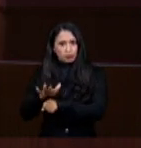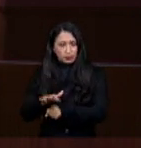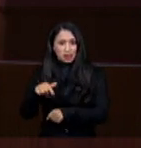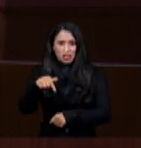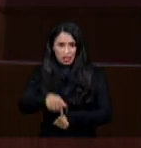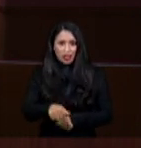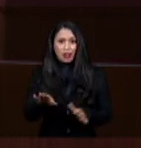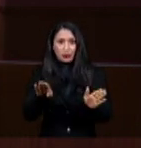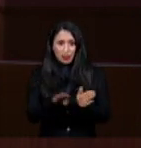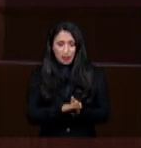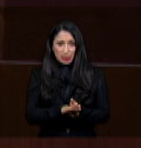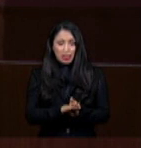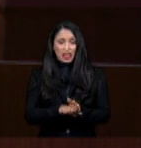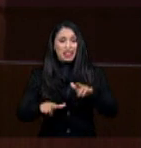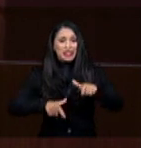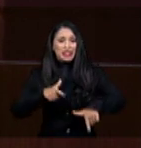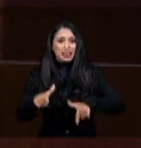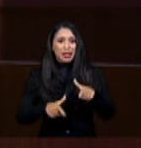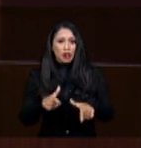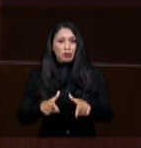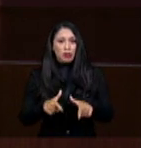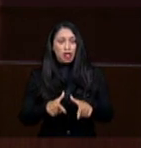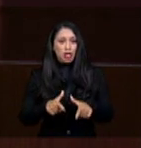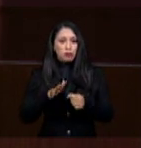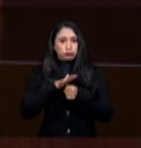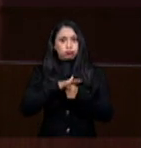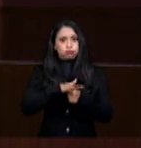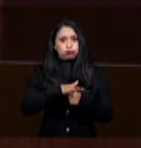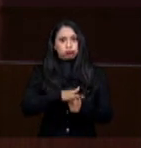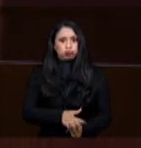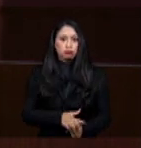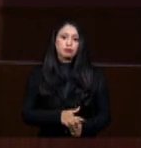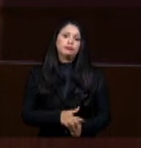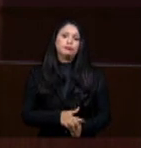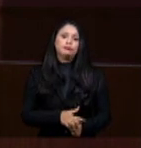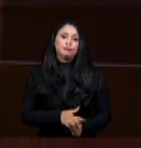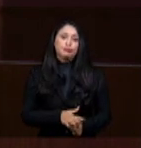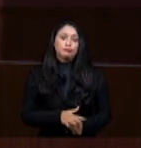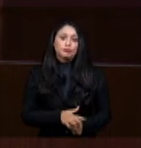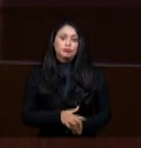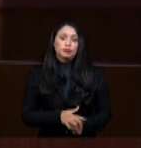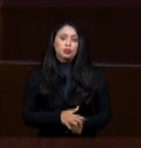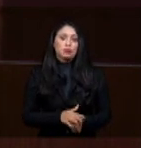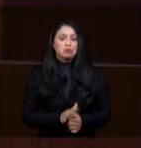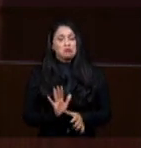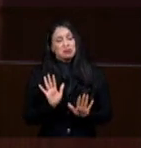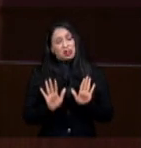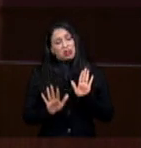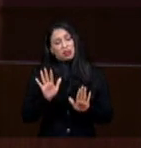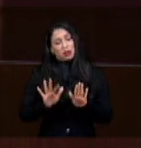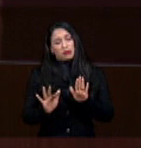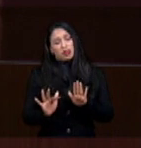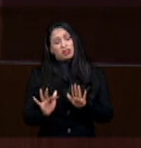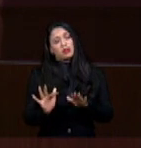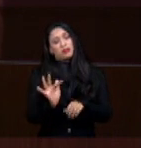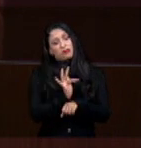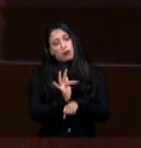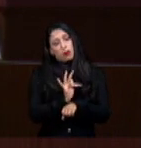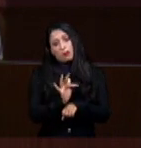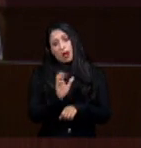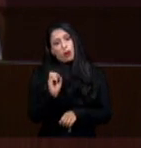subordinadas supostamente né é empregadas formal ou informalmente